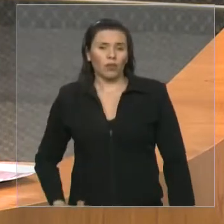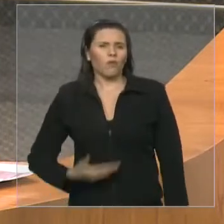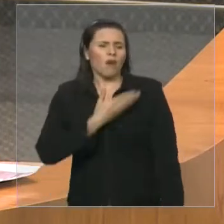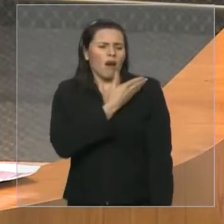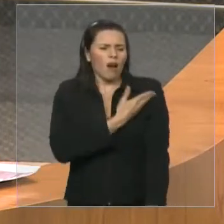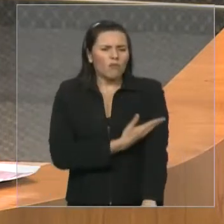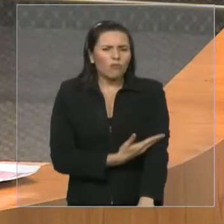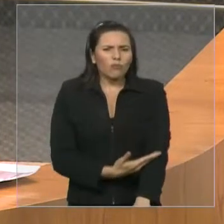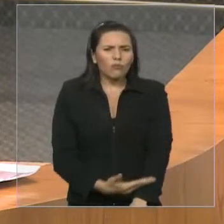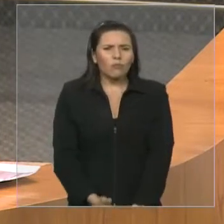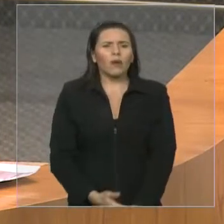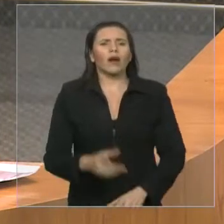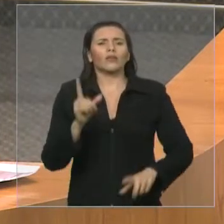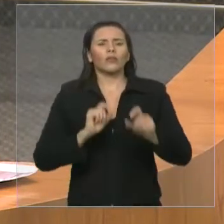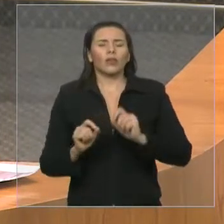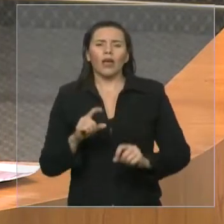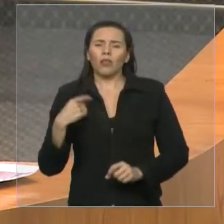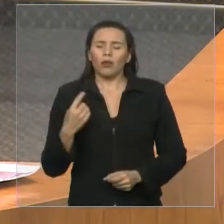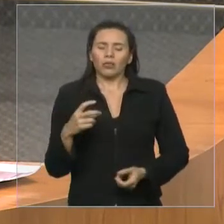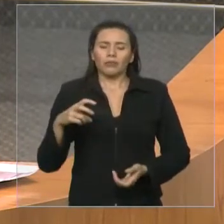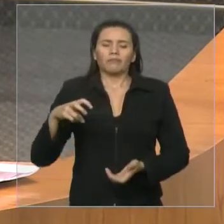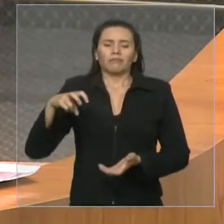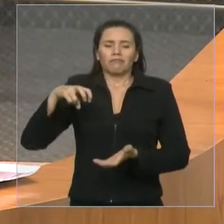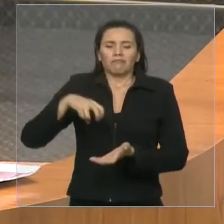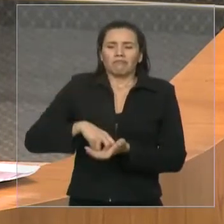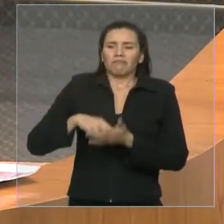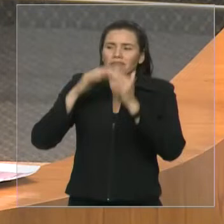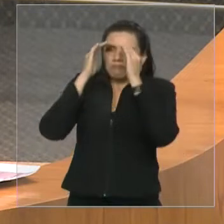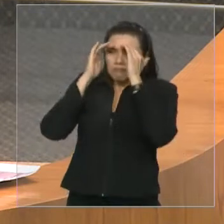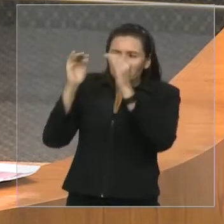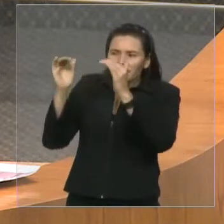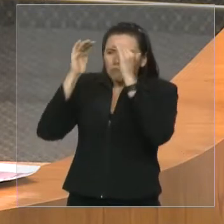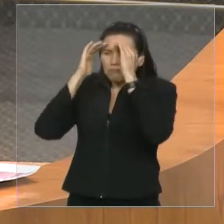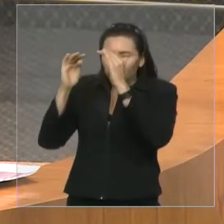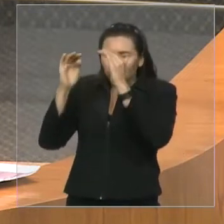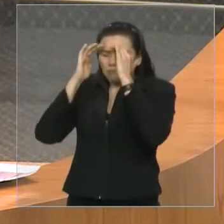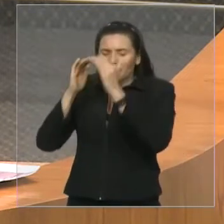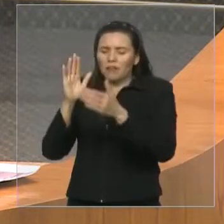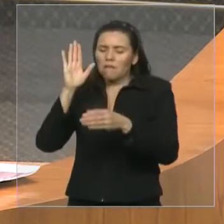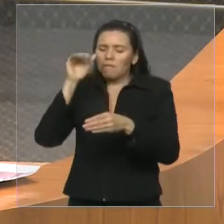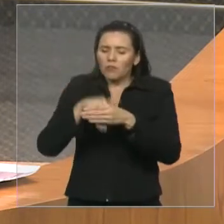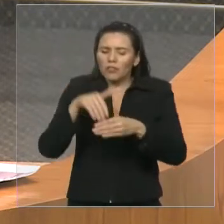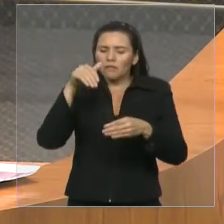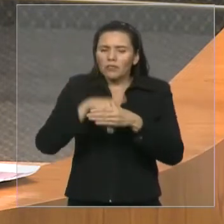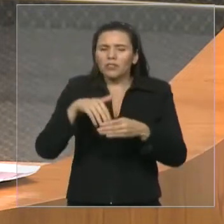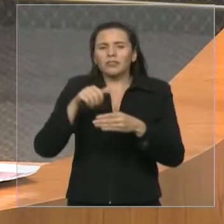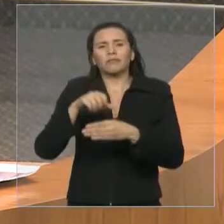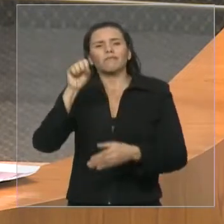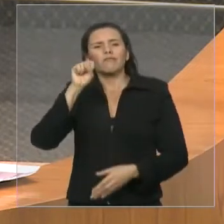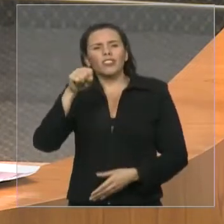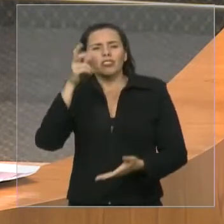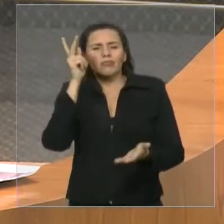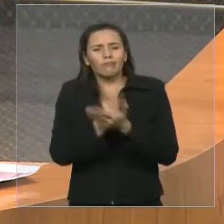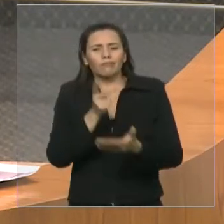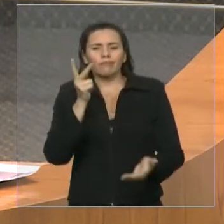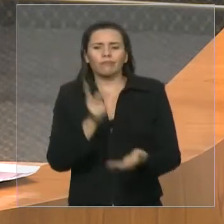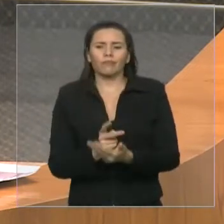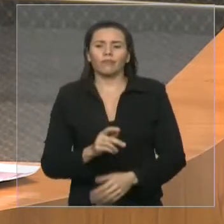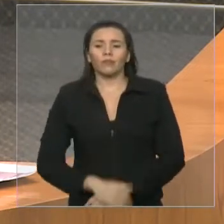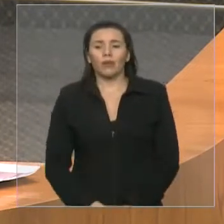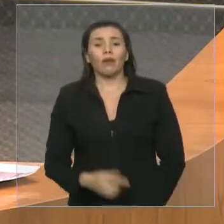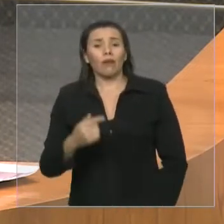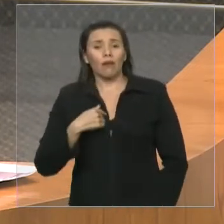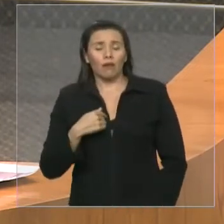ver nós diminutos e bota de goela abaixo tudo. Terminei de defender agora a questão da emenda, como aconteceu no